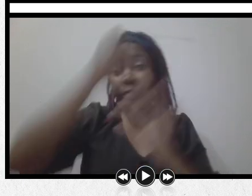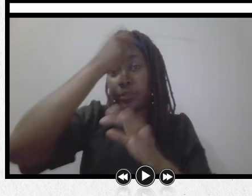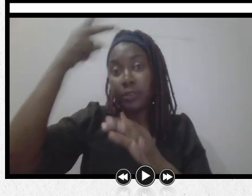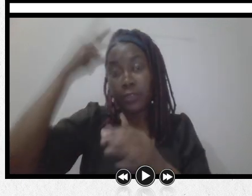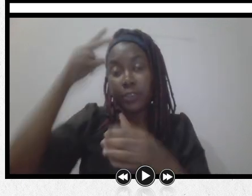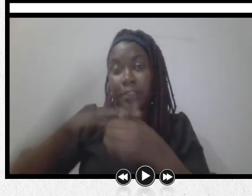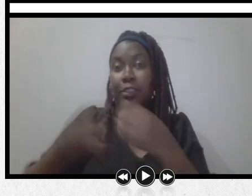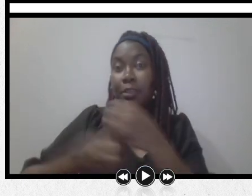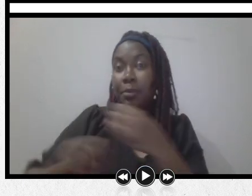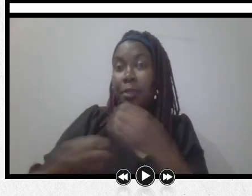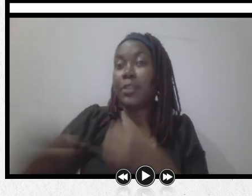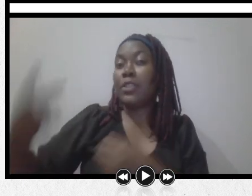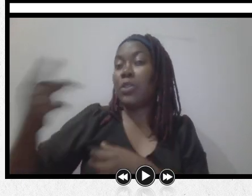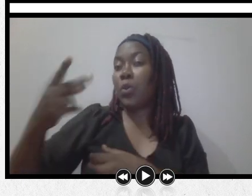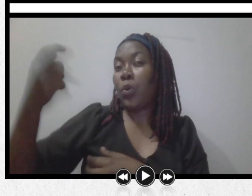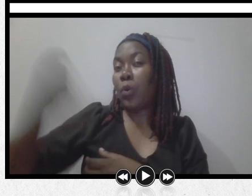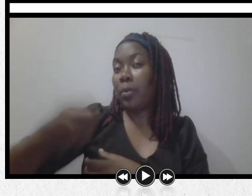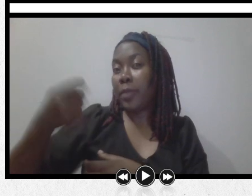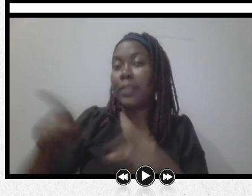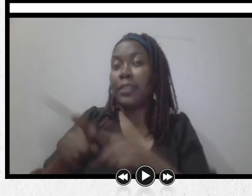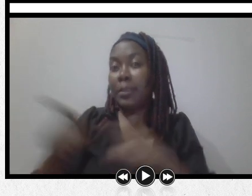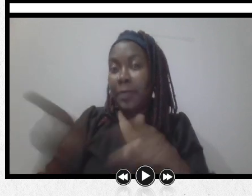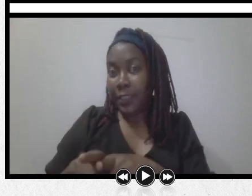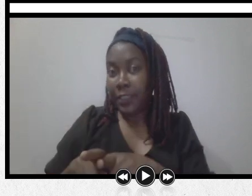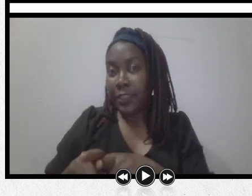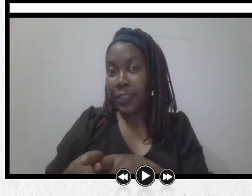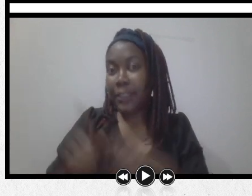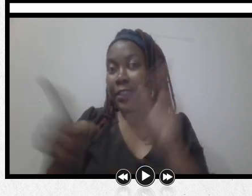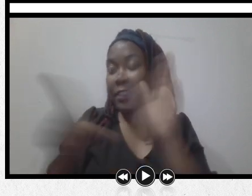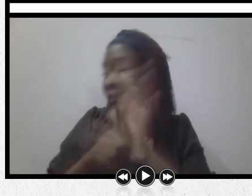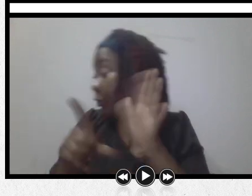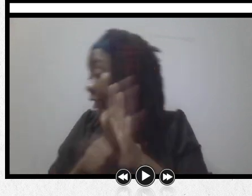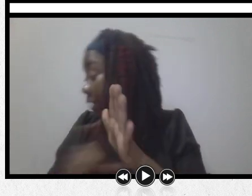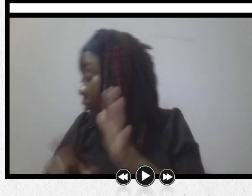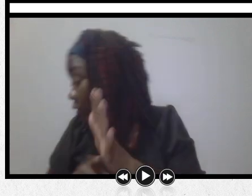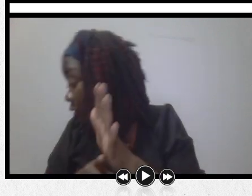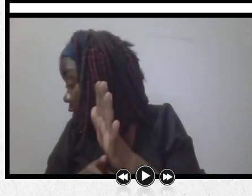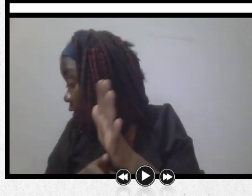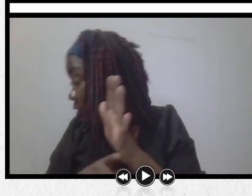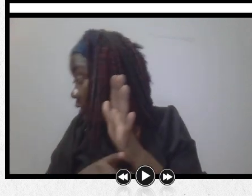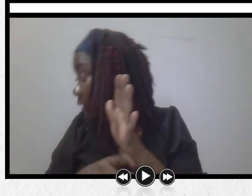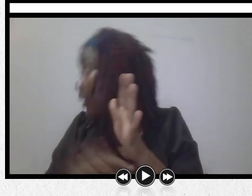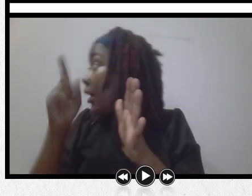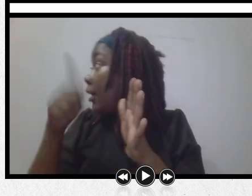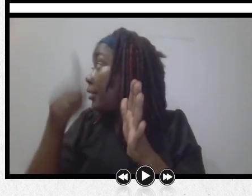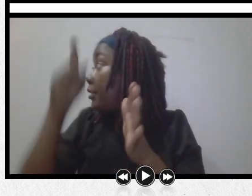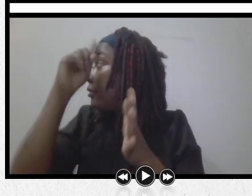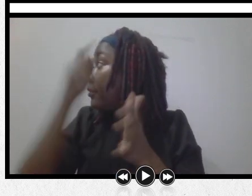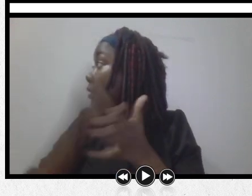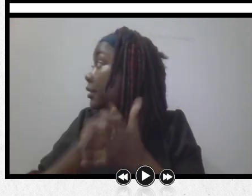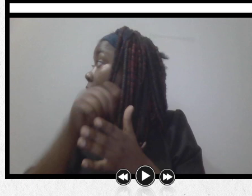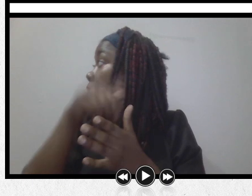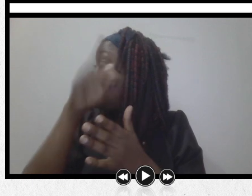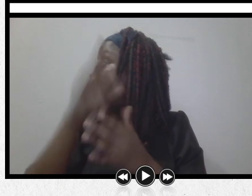A segunda obrigação e também competência do município dentro desse conceito de titularidade é definir quem vai prestar o